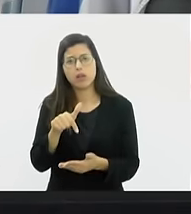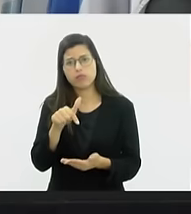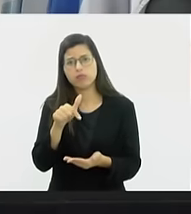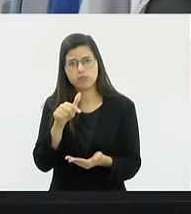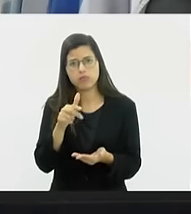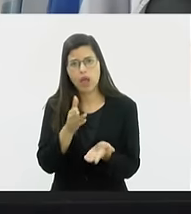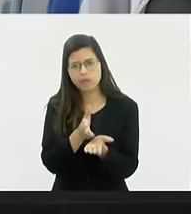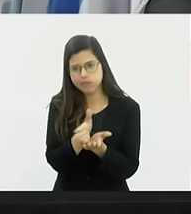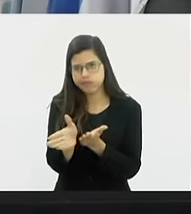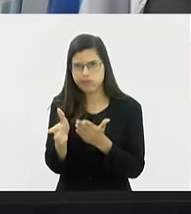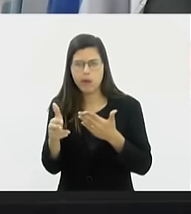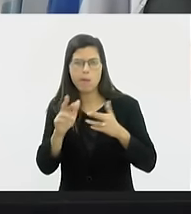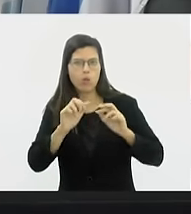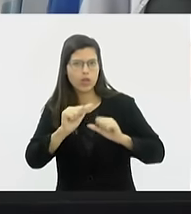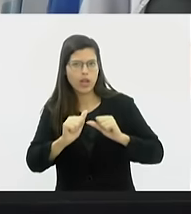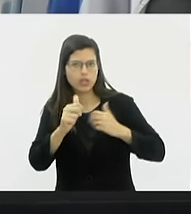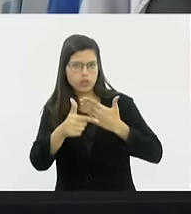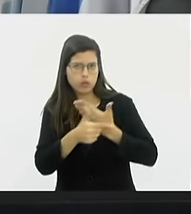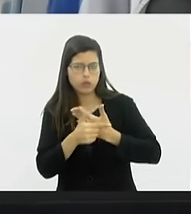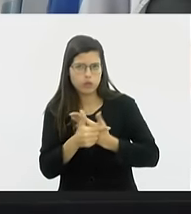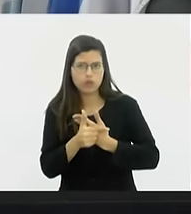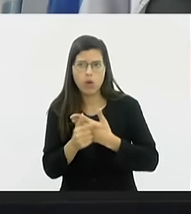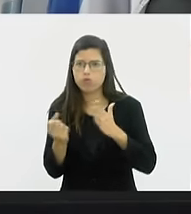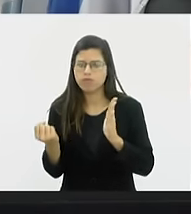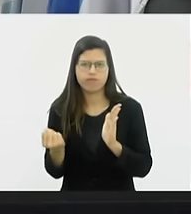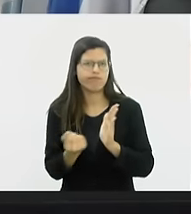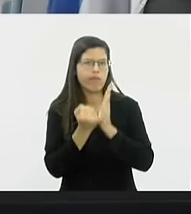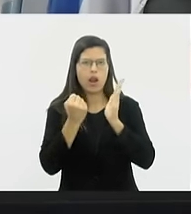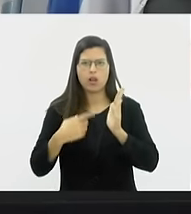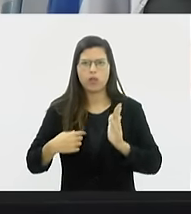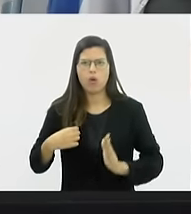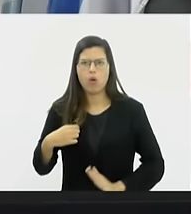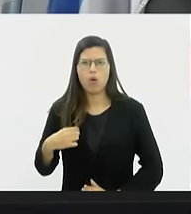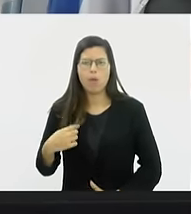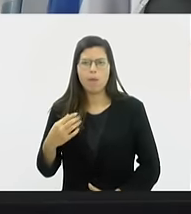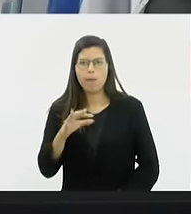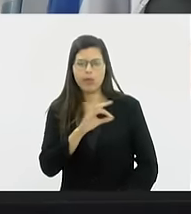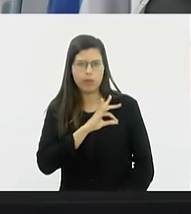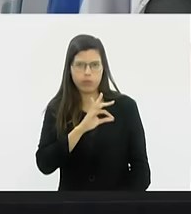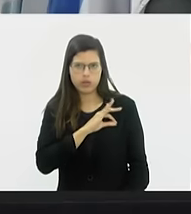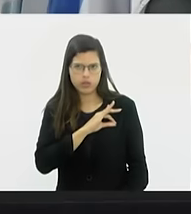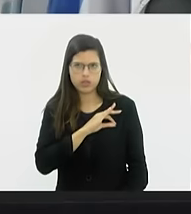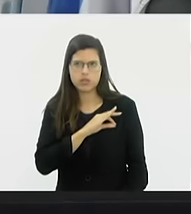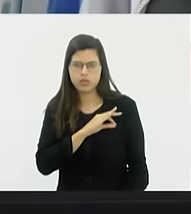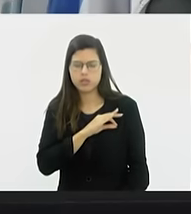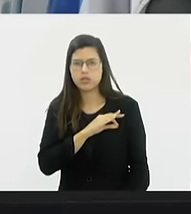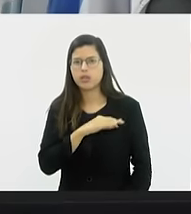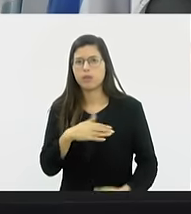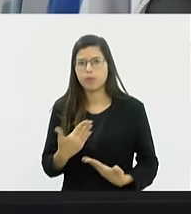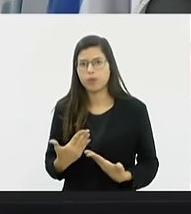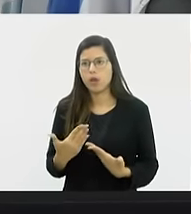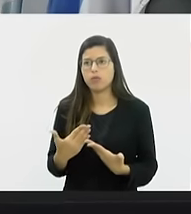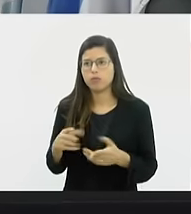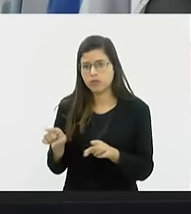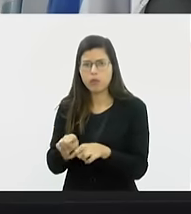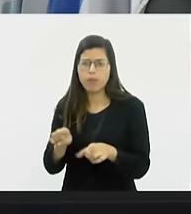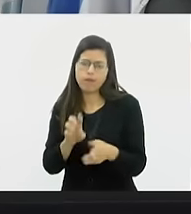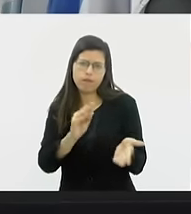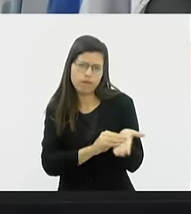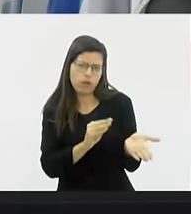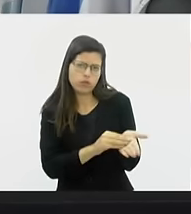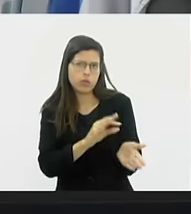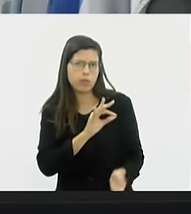finalidade, maculando a farda da Polícia Militar. Então, por respeito à tropa e para suprir o déficit operacional, que